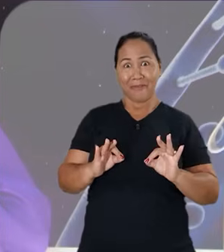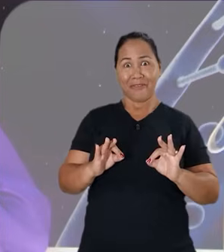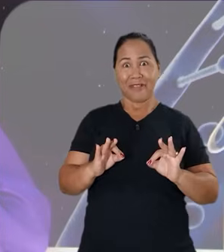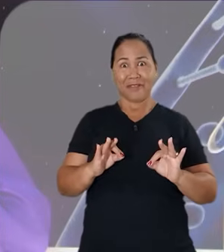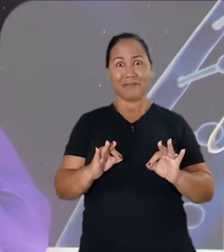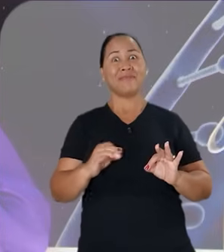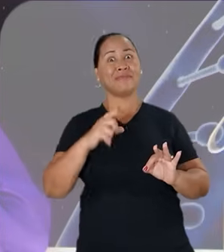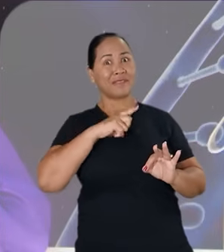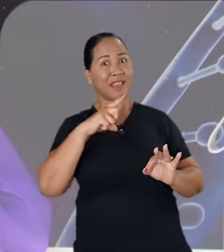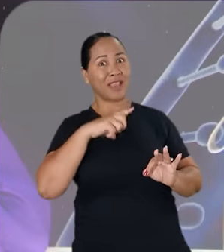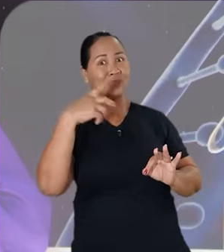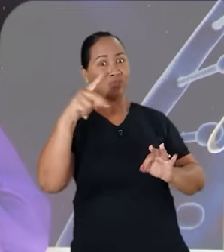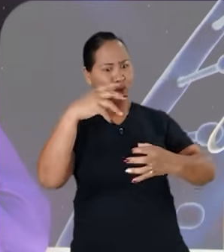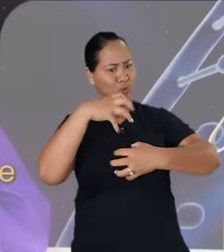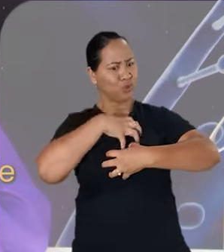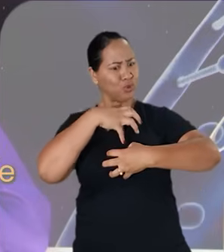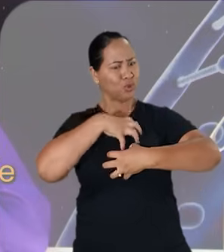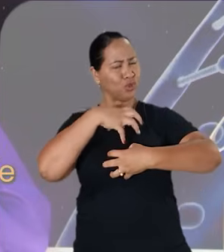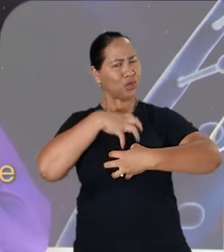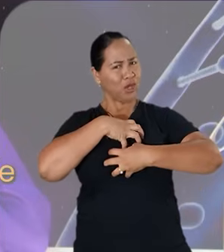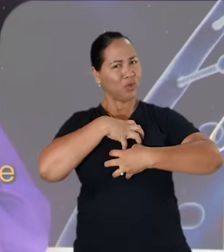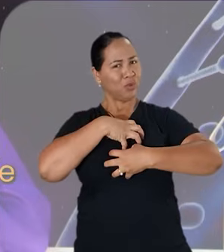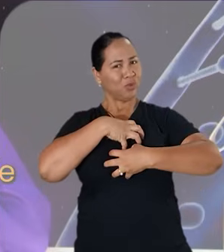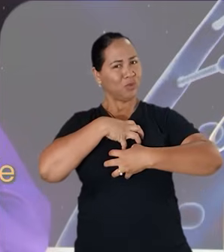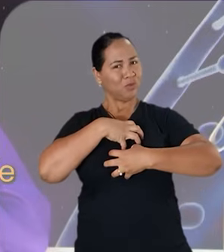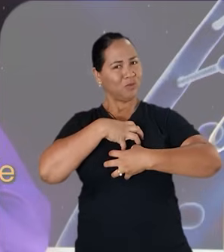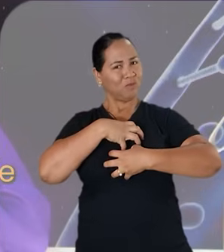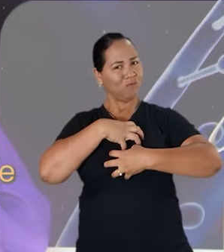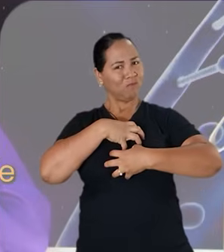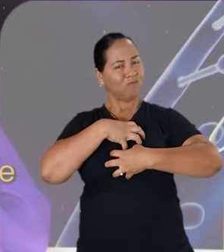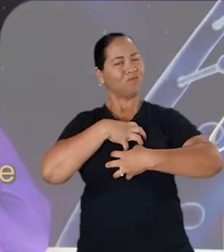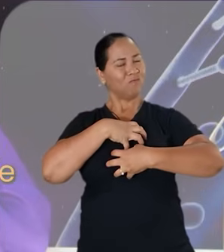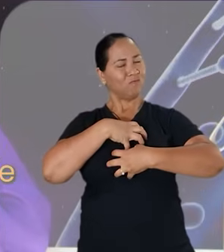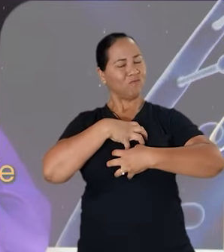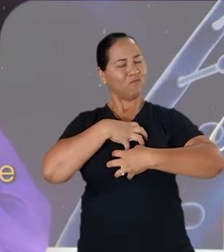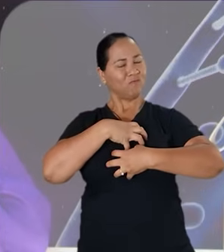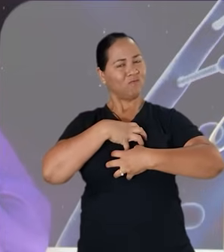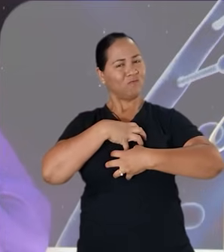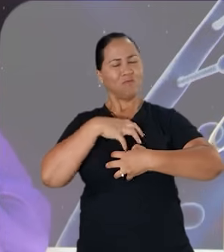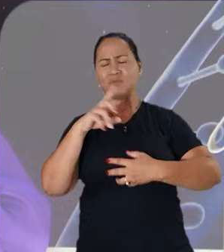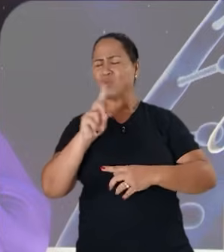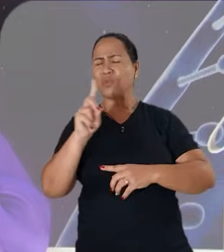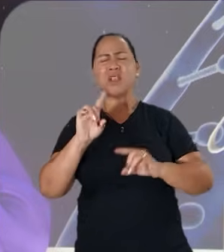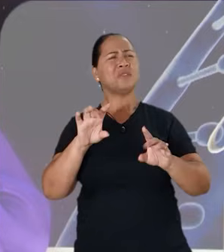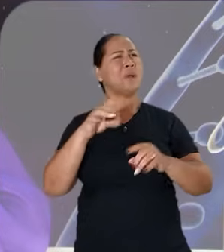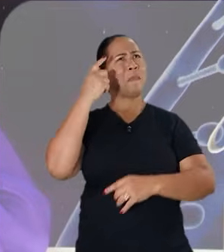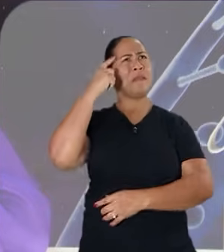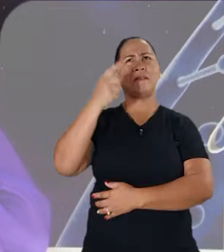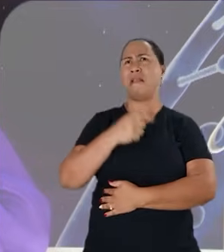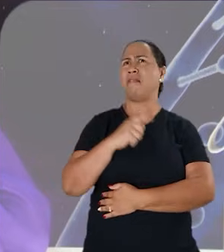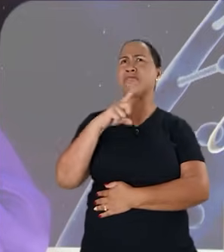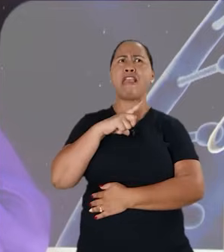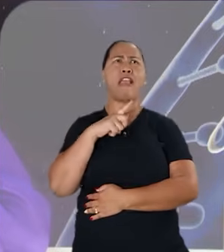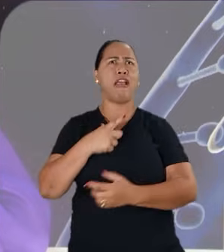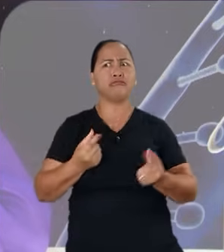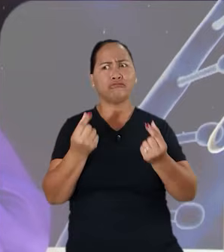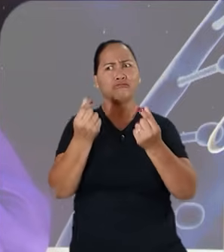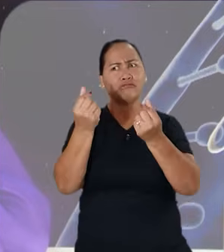o teu melhor amigo. Porque a abundância, a prosperidade está no nosso comportamento, na nossa consciência em não lutar.